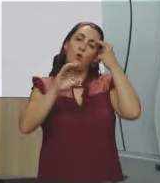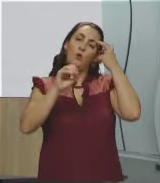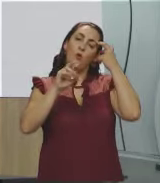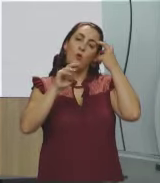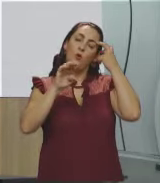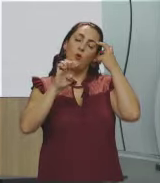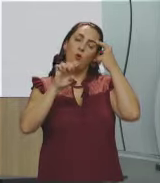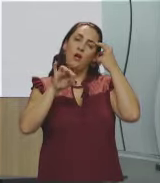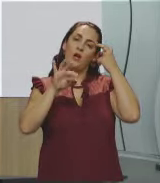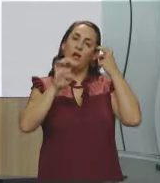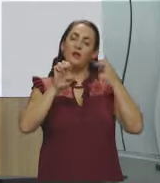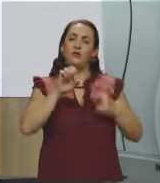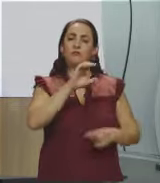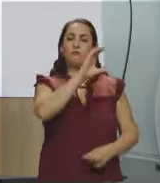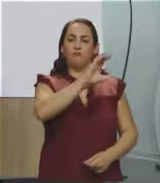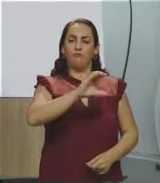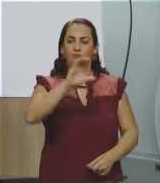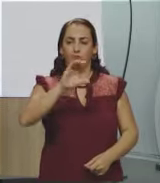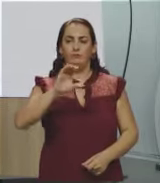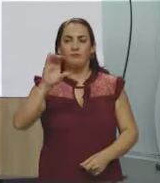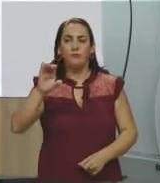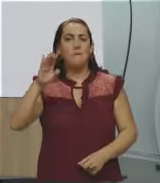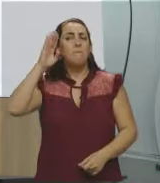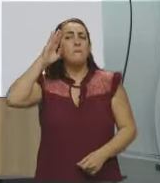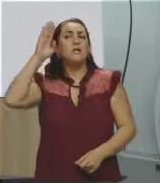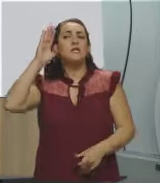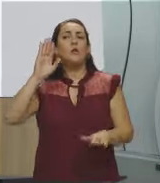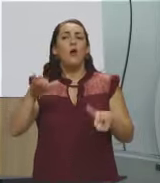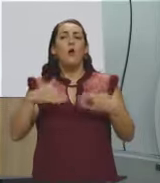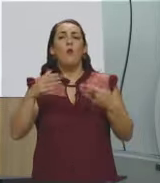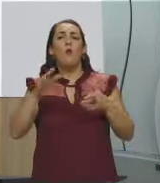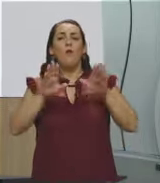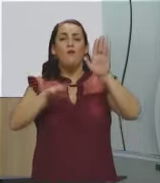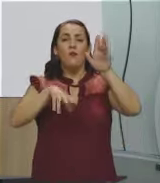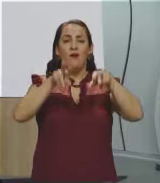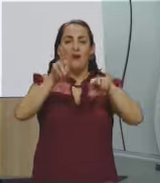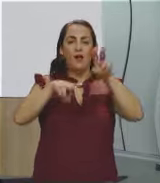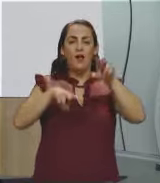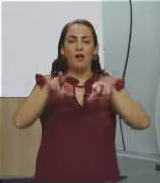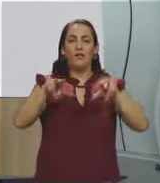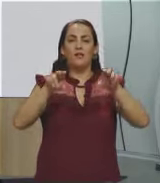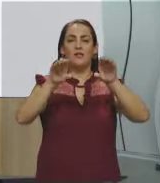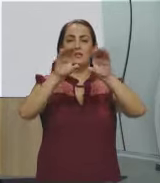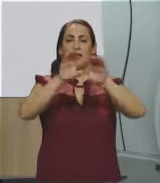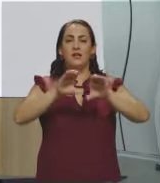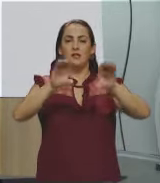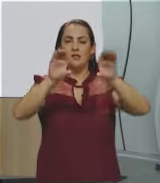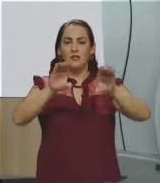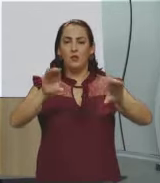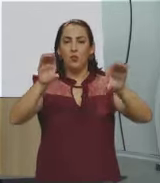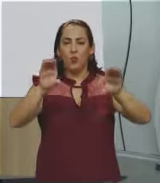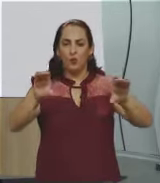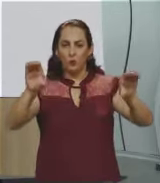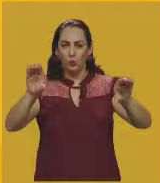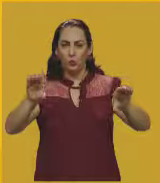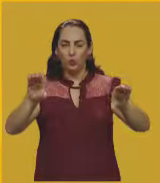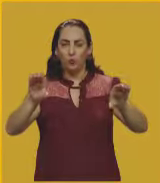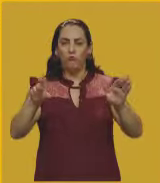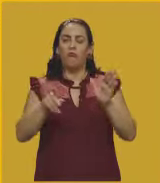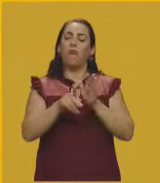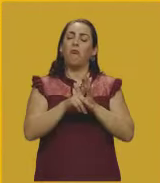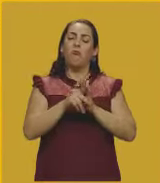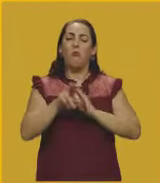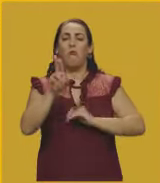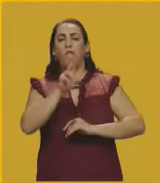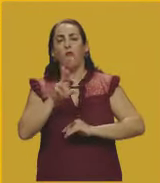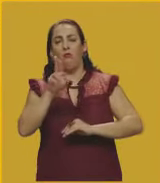usada principalmente quando analisamos circuitos, associações em série, paralelo, misto, usando instrumentos de